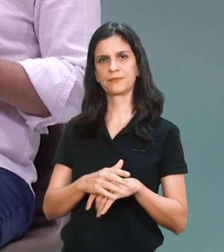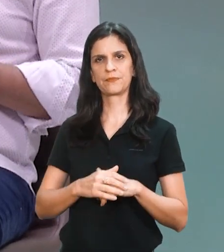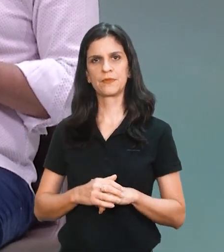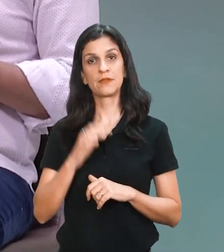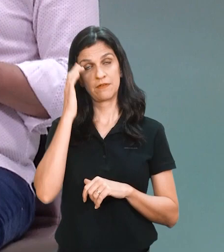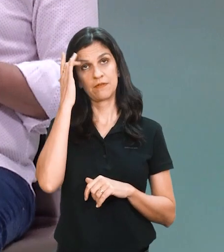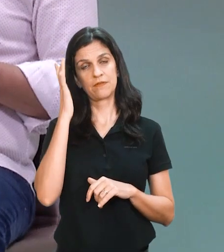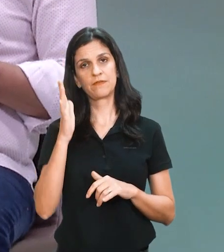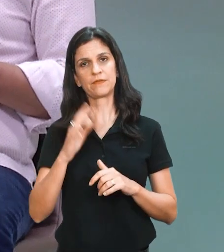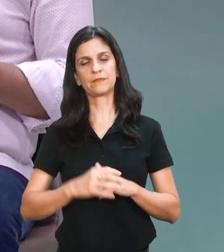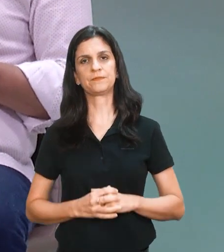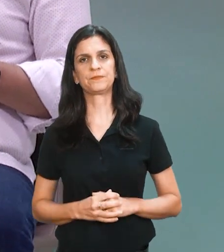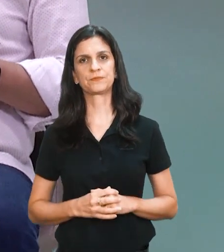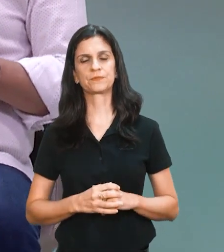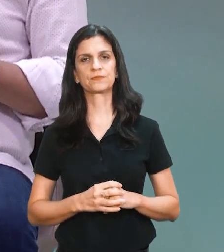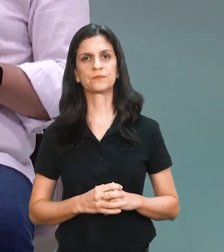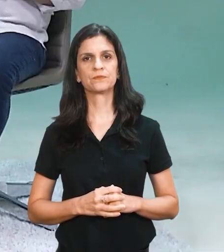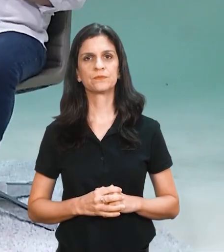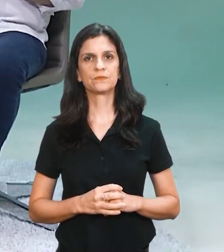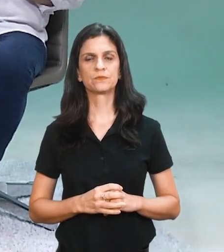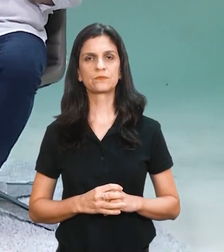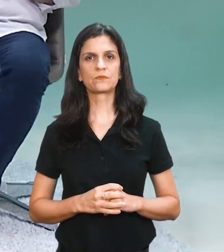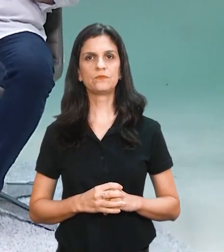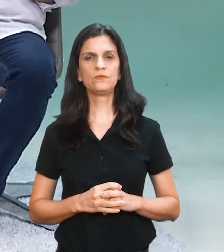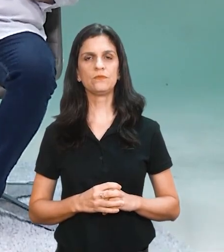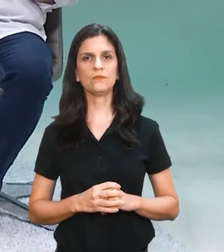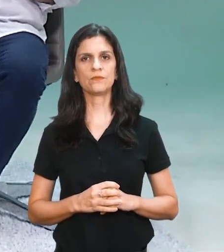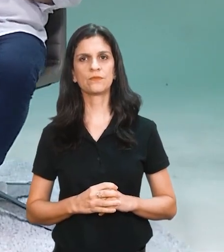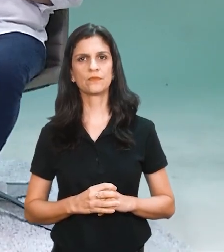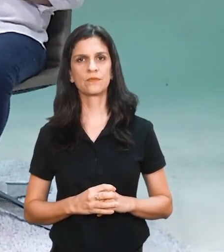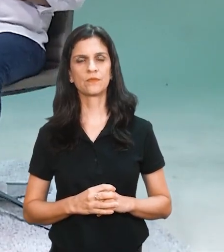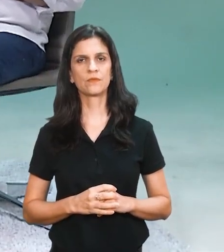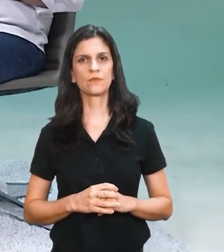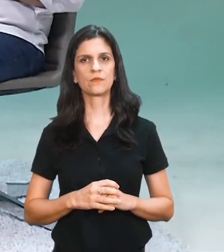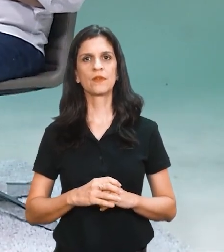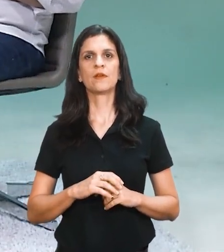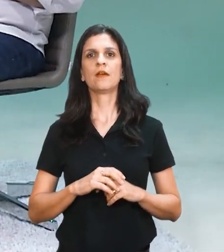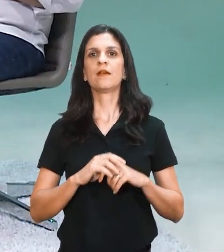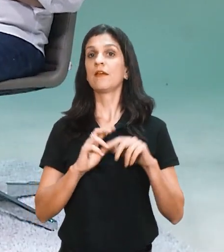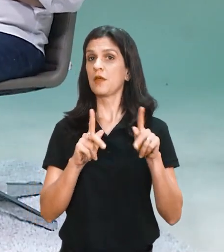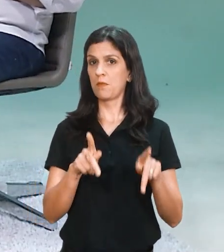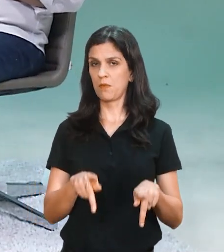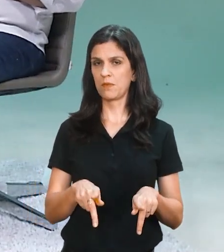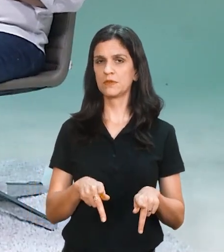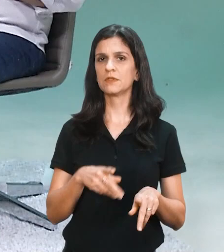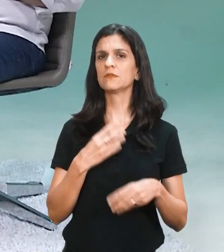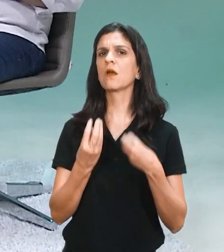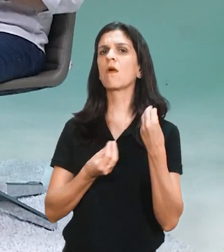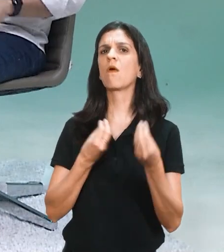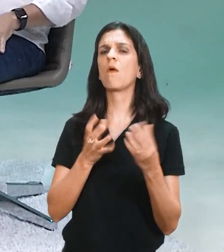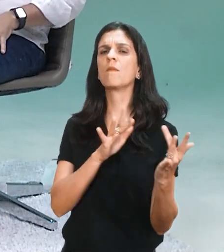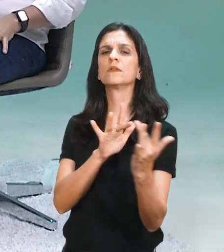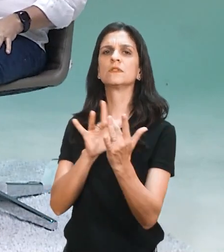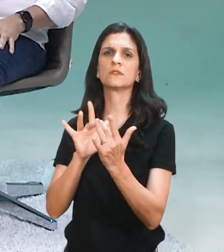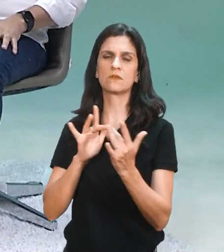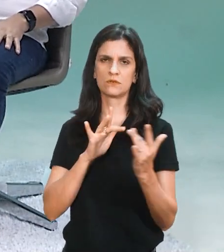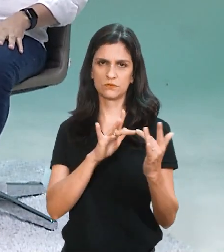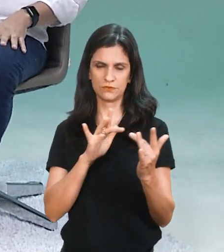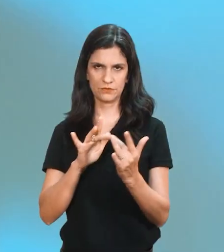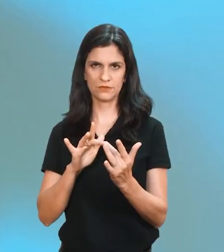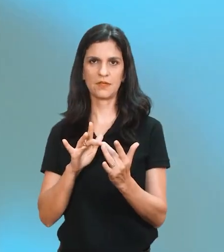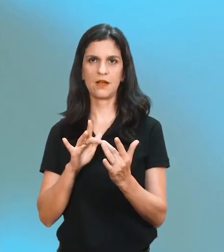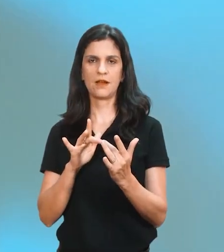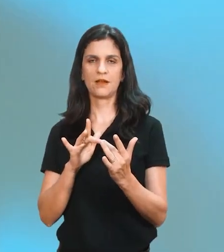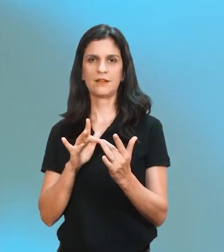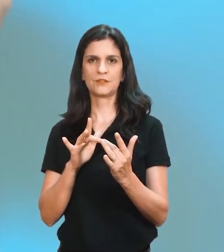facilita muito dentro do mandato. Vereador, e como que a população ela pode ter esse contato com você? Como que